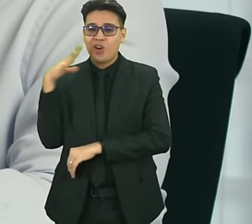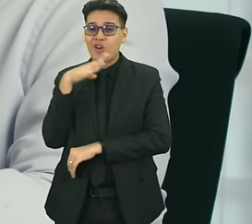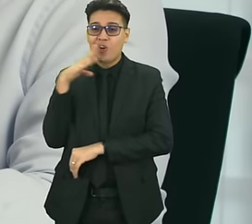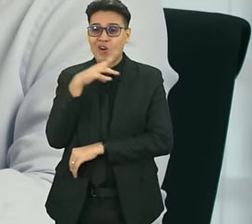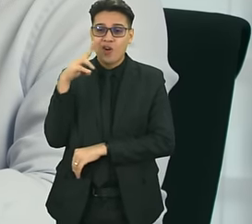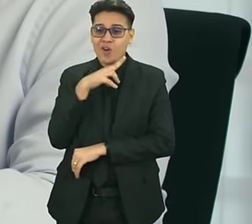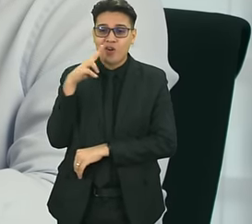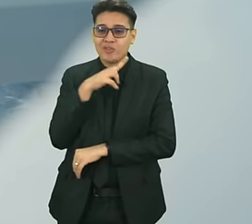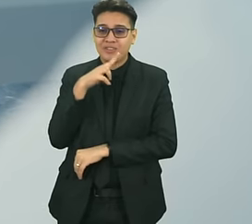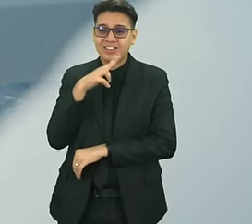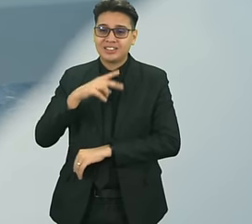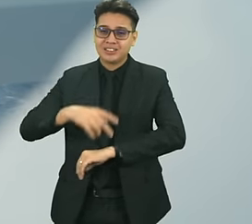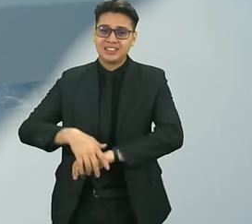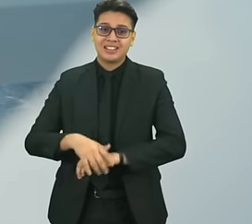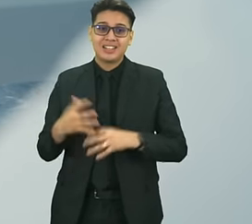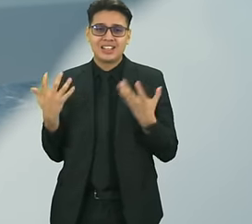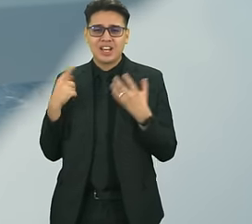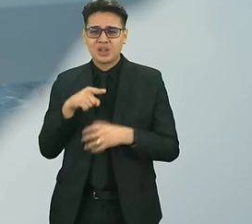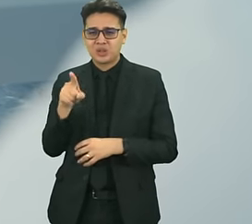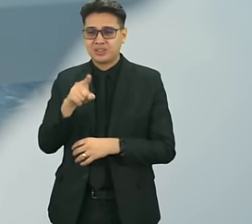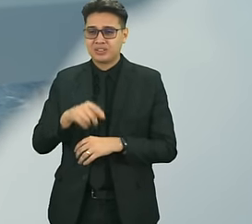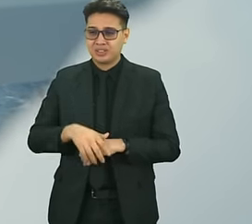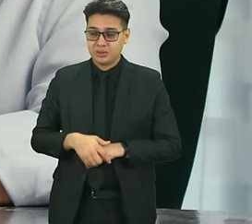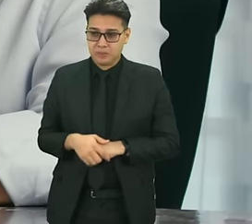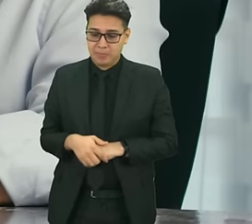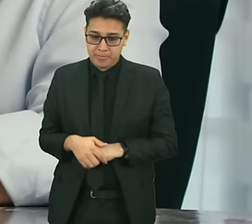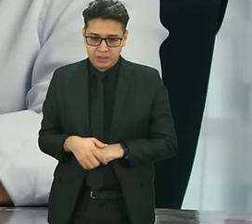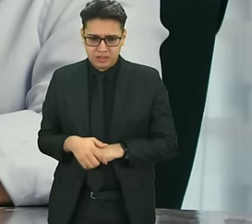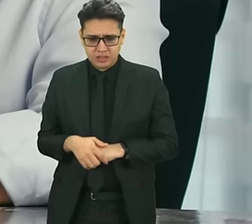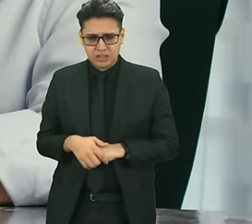ele correndo, porque ele está muito grave.